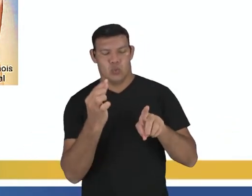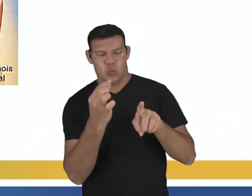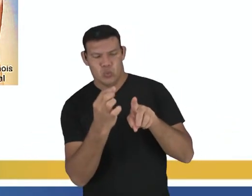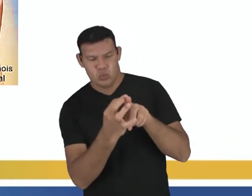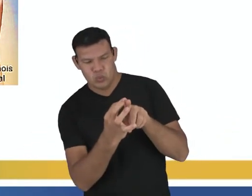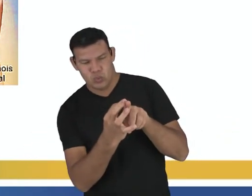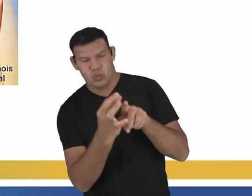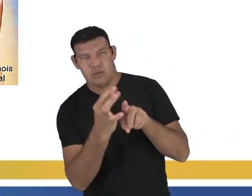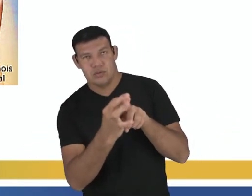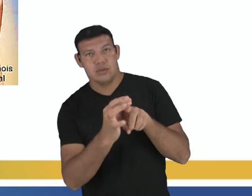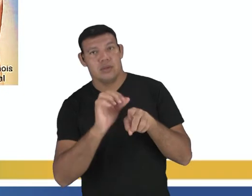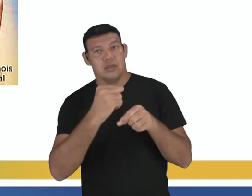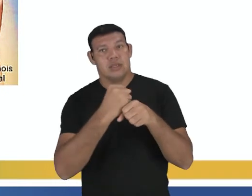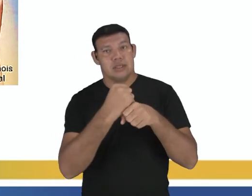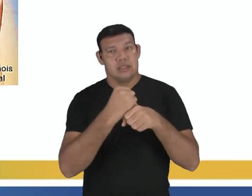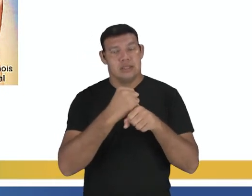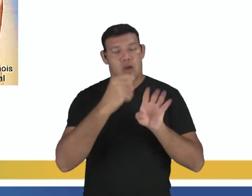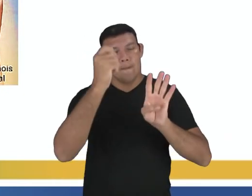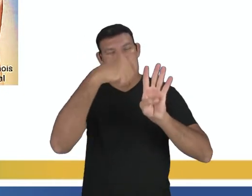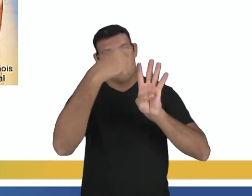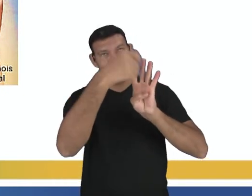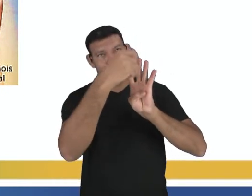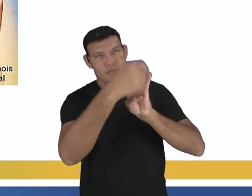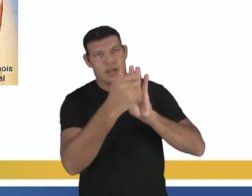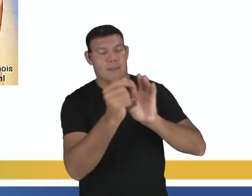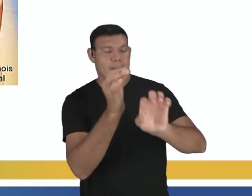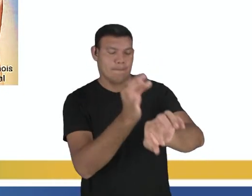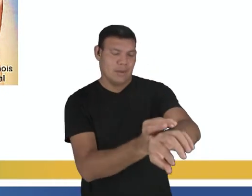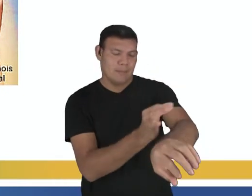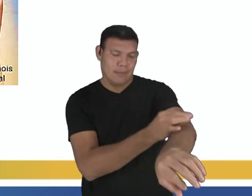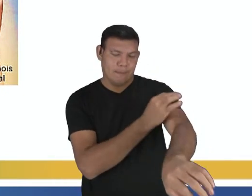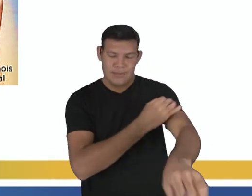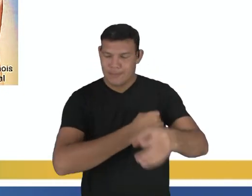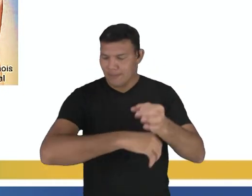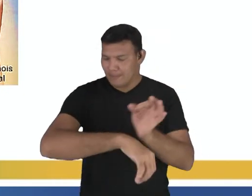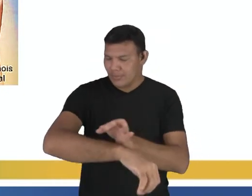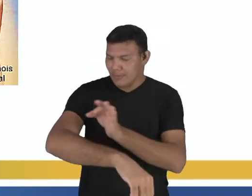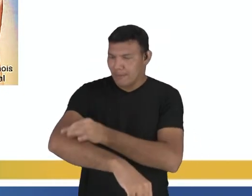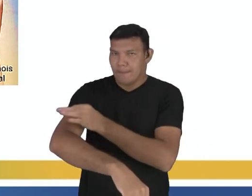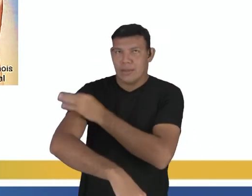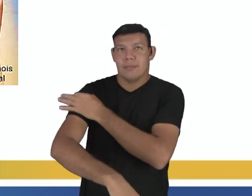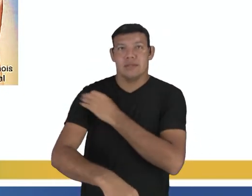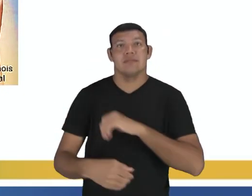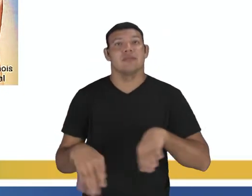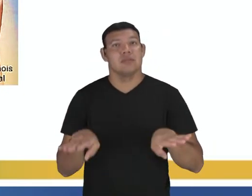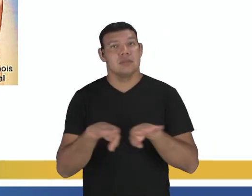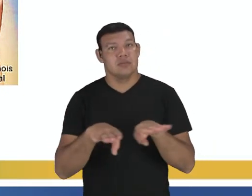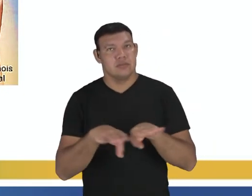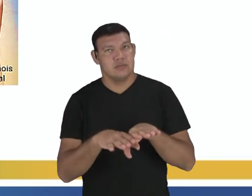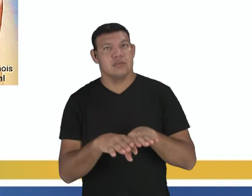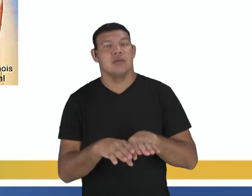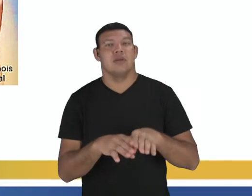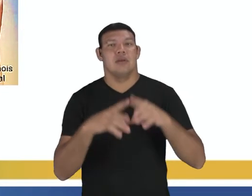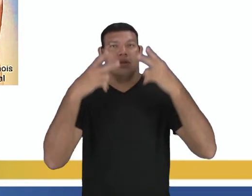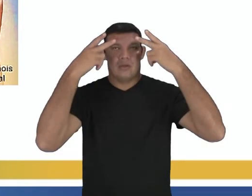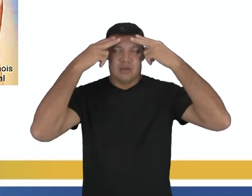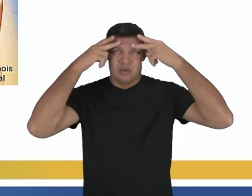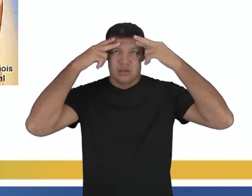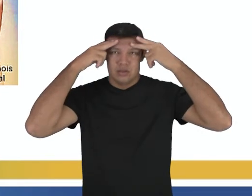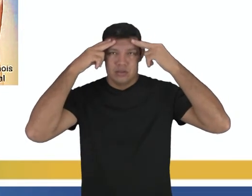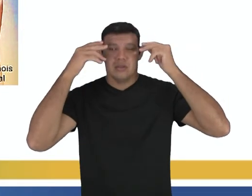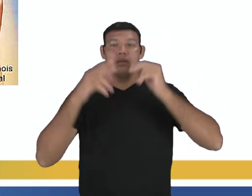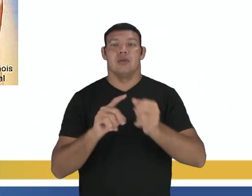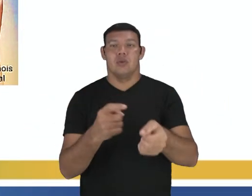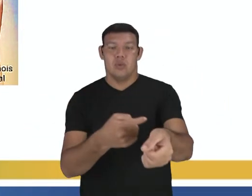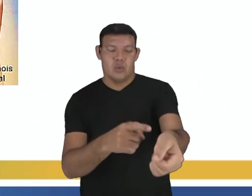de uma ferida na genitália. Depois de alguns meses, surgem as lesões na pele, né, e começa a acontecer lesões nos